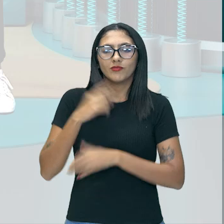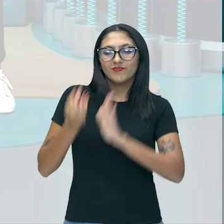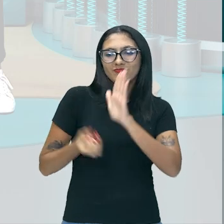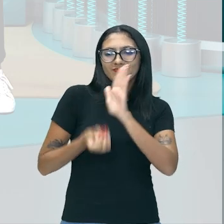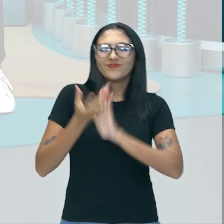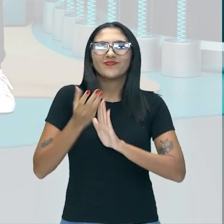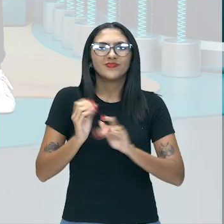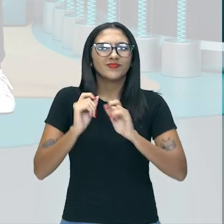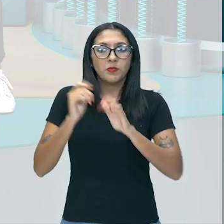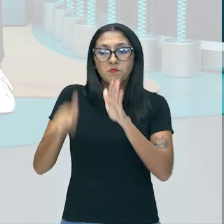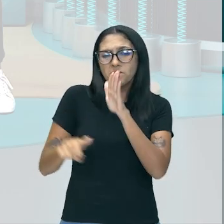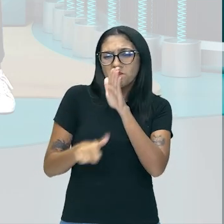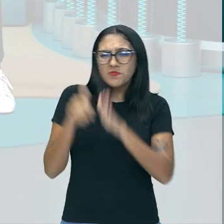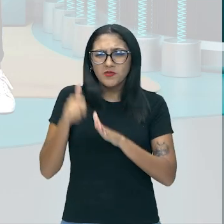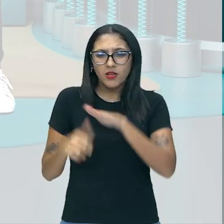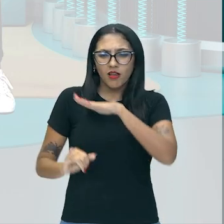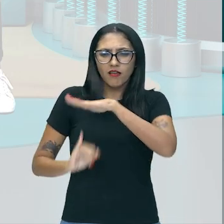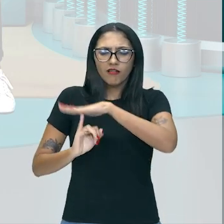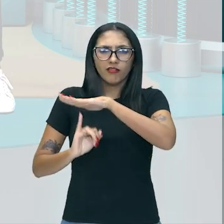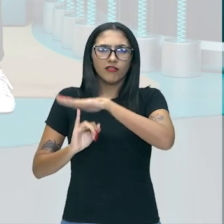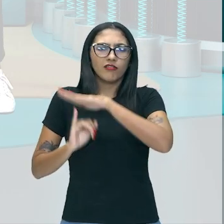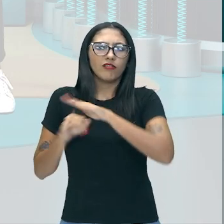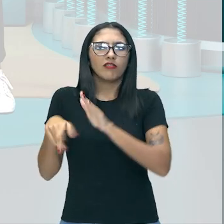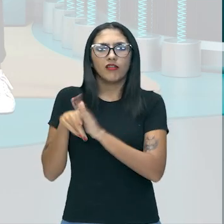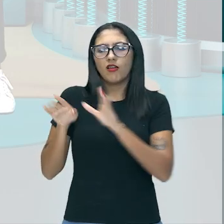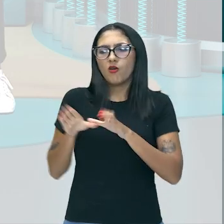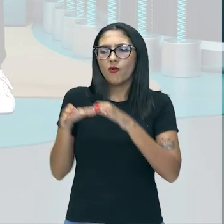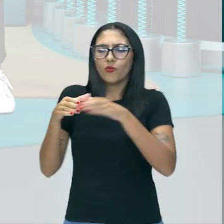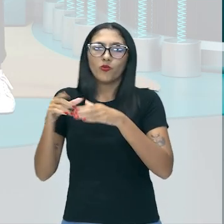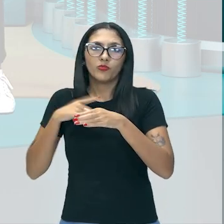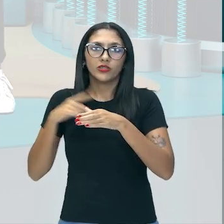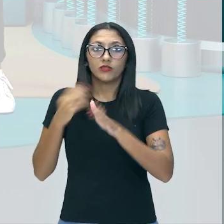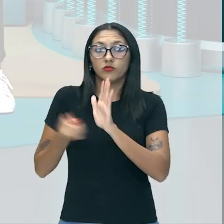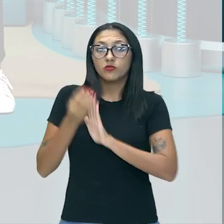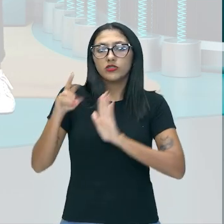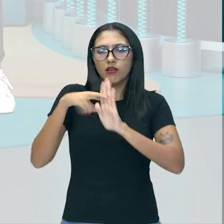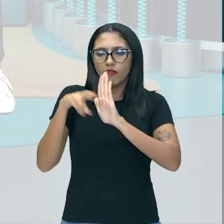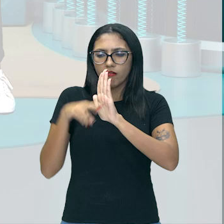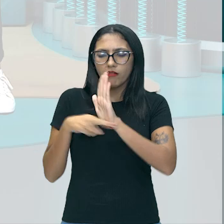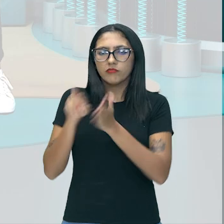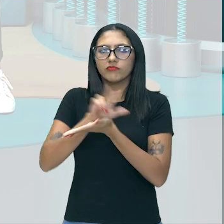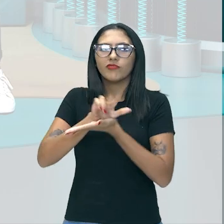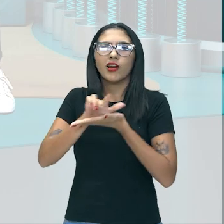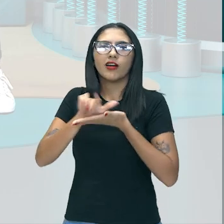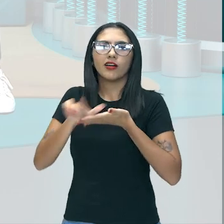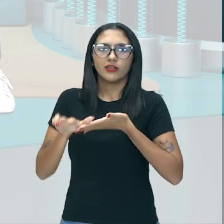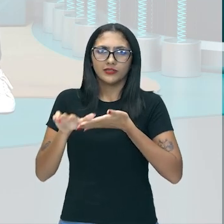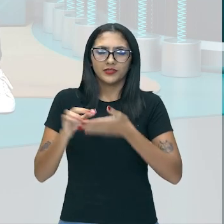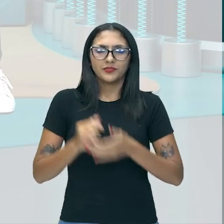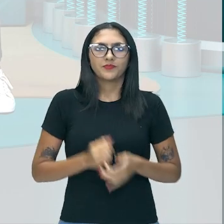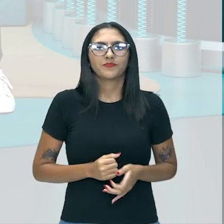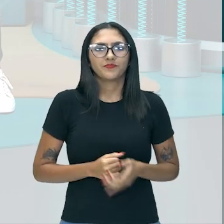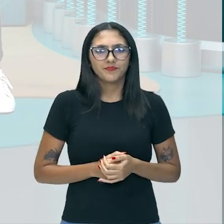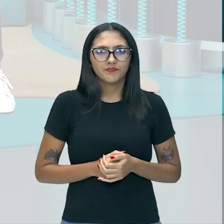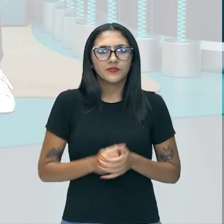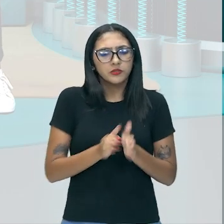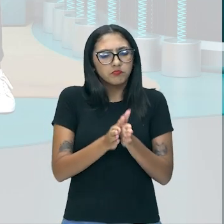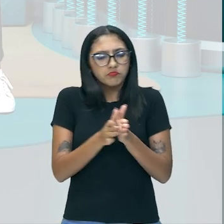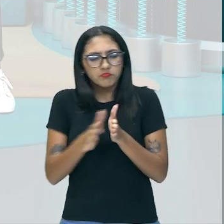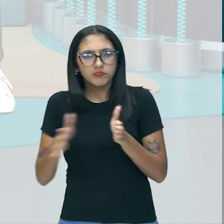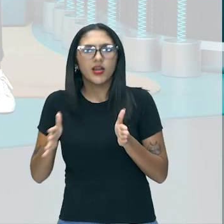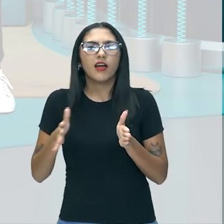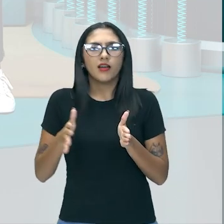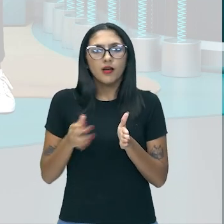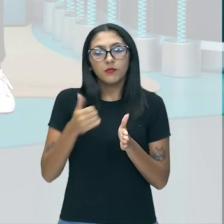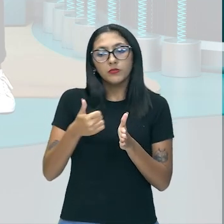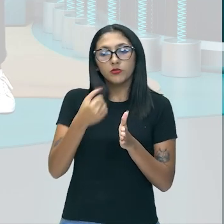que regulou esse novo esporte. Prosseguindo aqui nessa linha do tempo, em